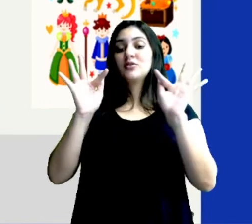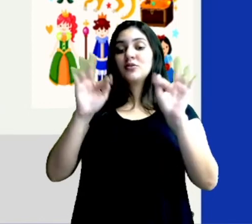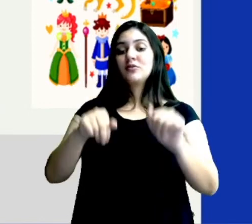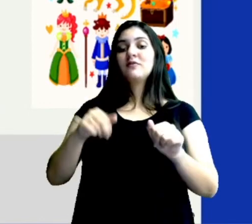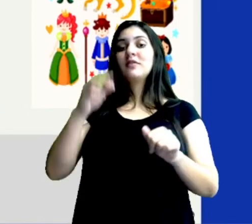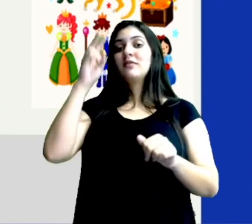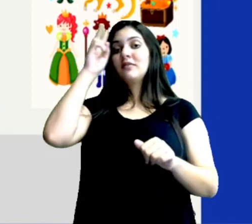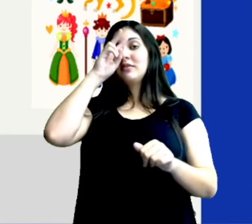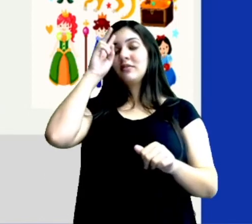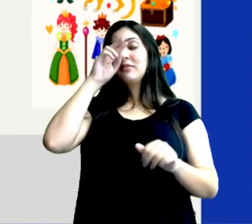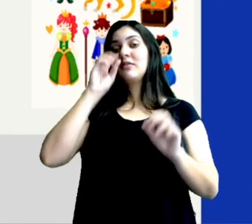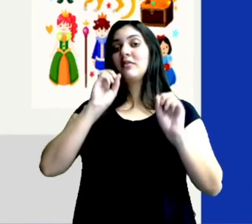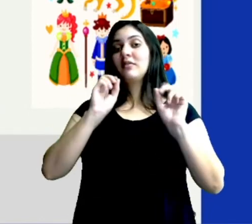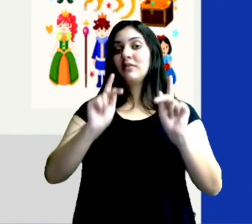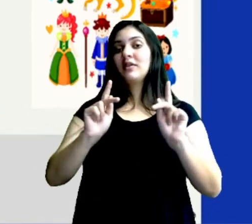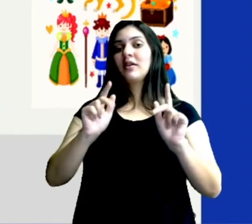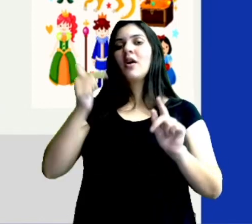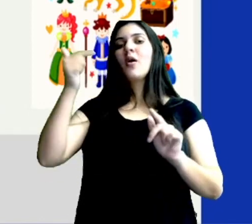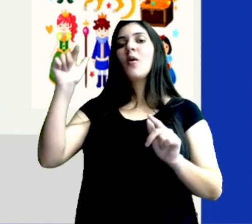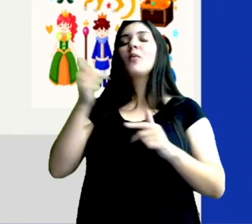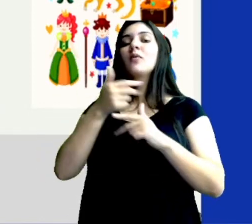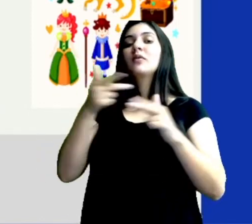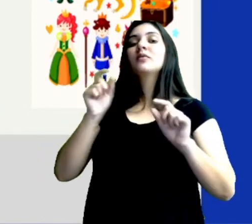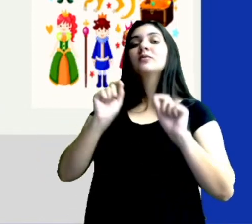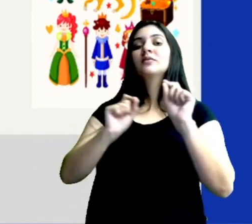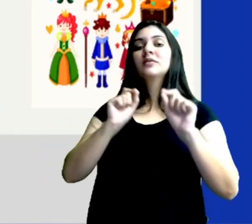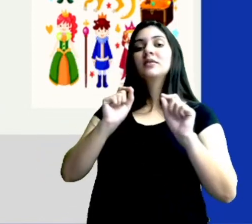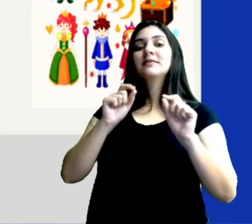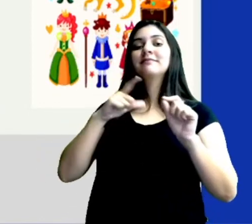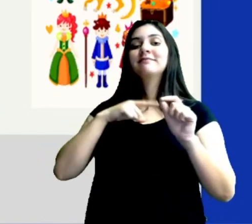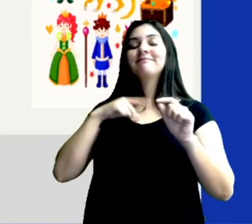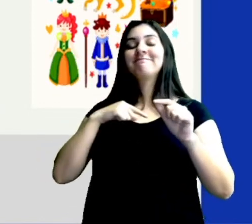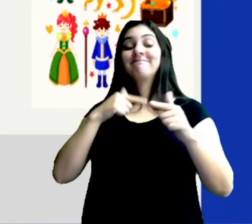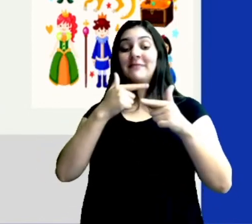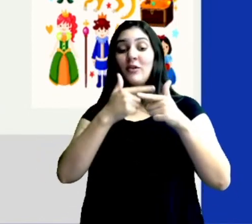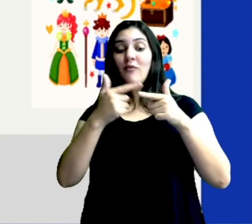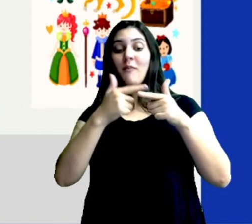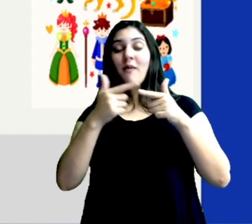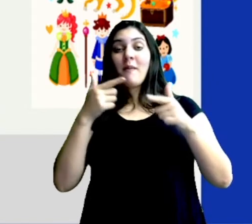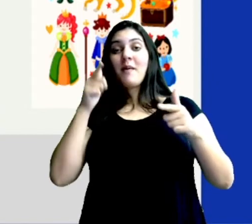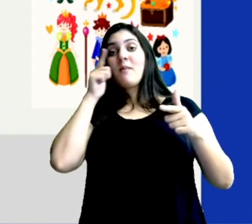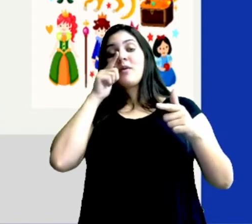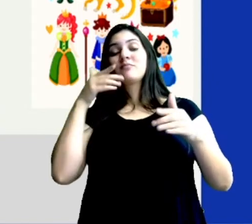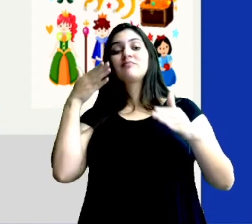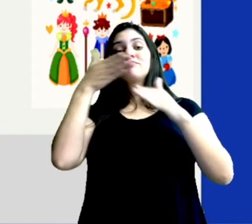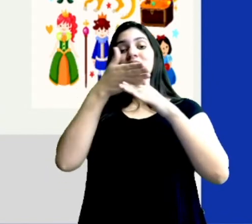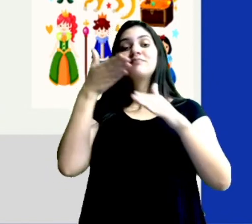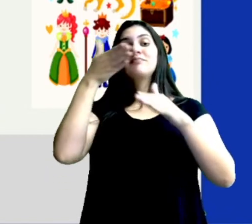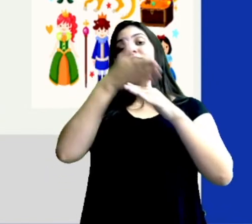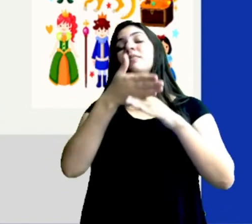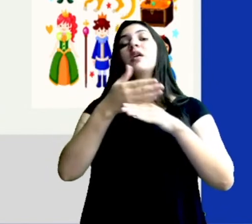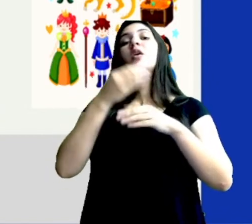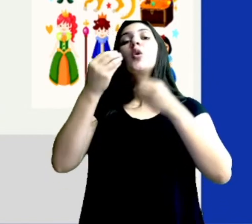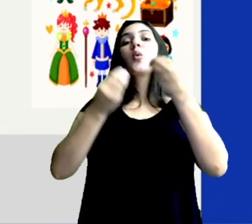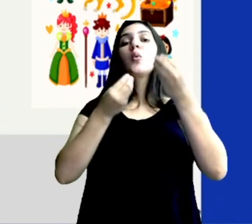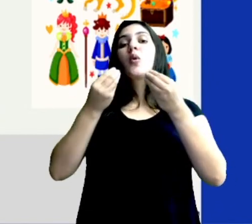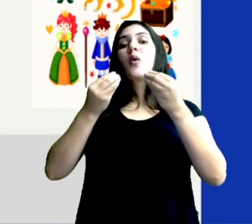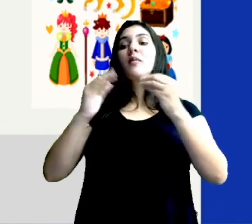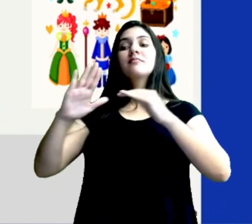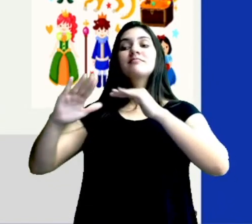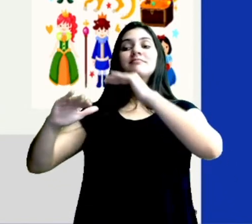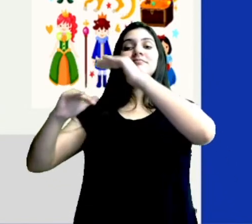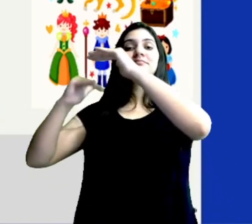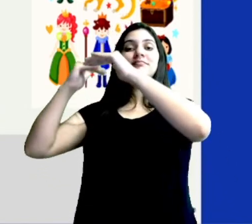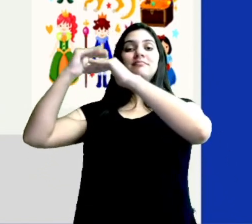tá bom? Outra coisa são os obstáculos a vencer, que são uma forma de crescimento interior,